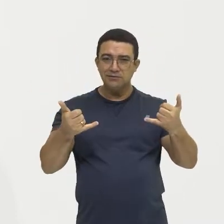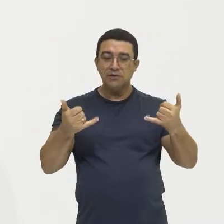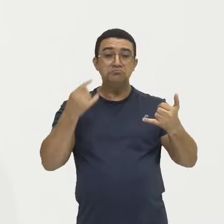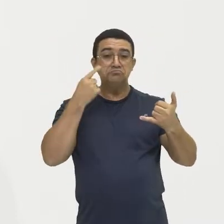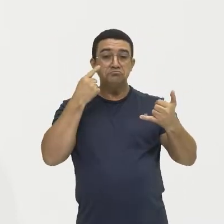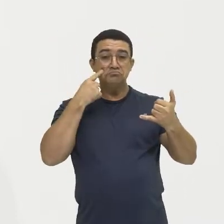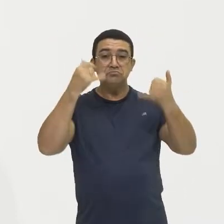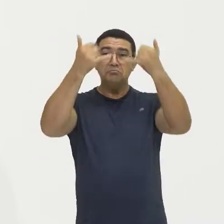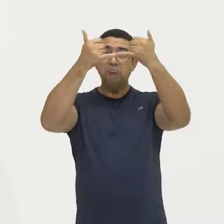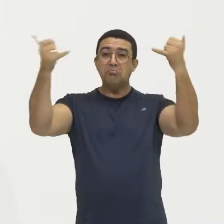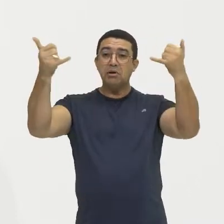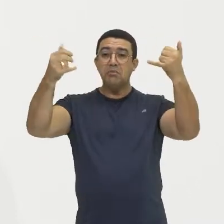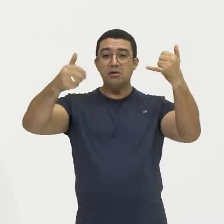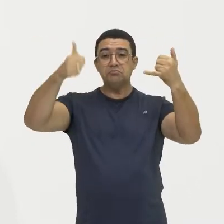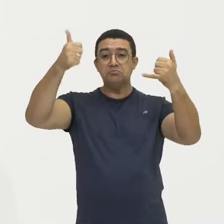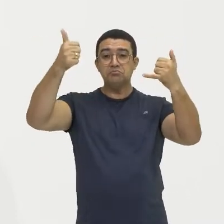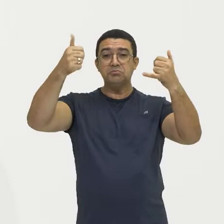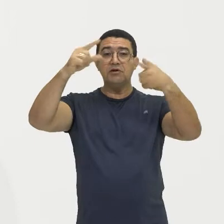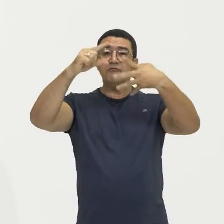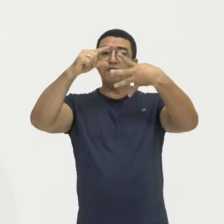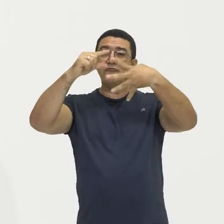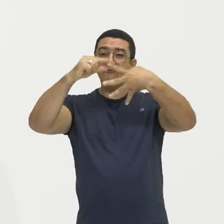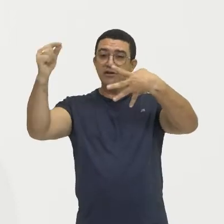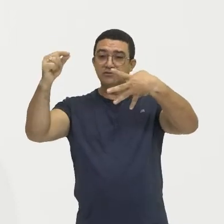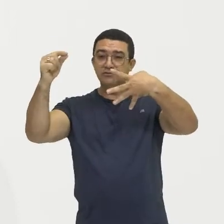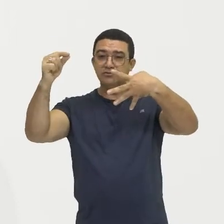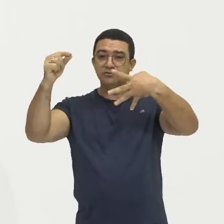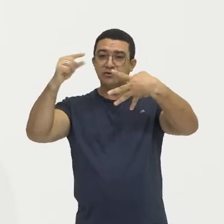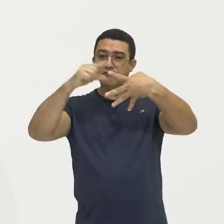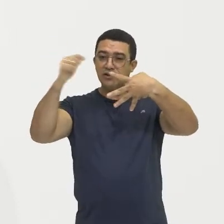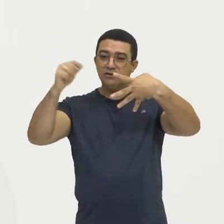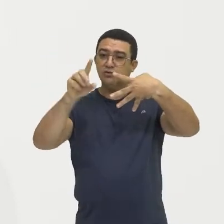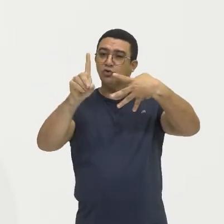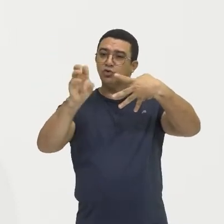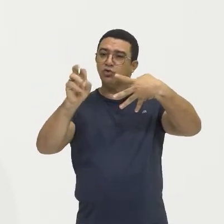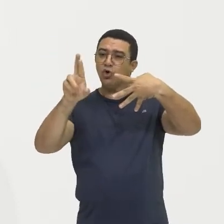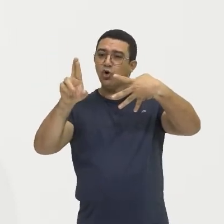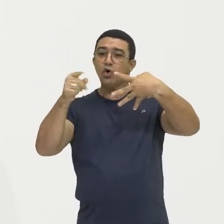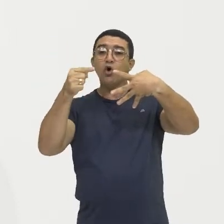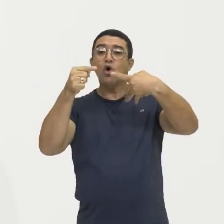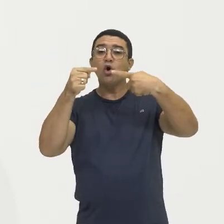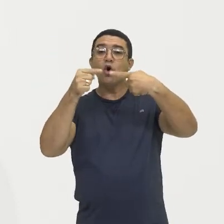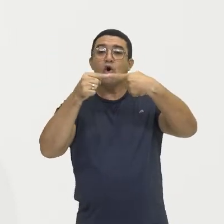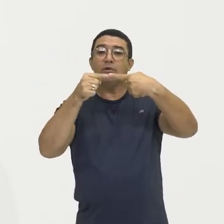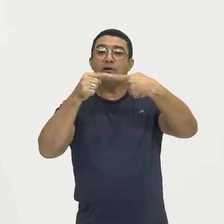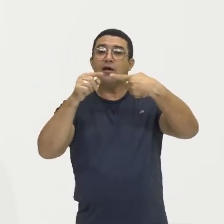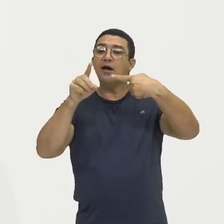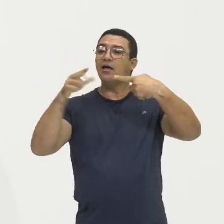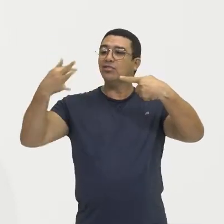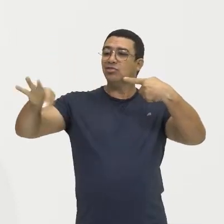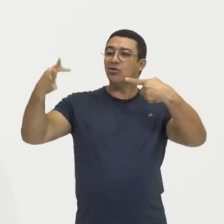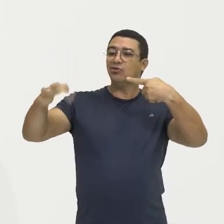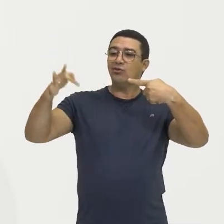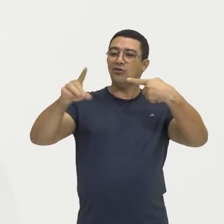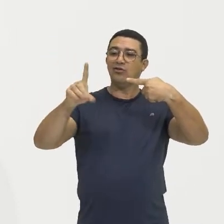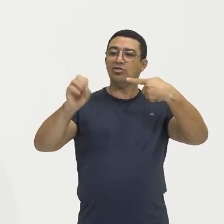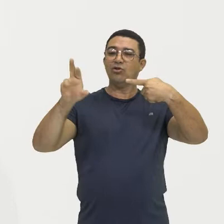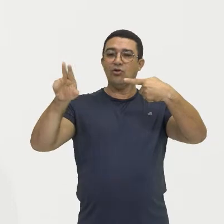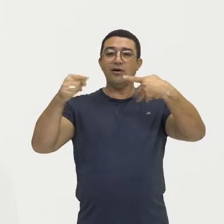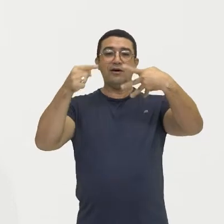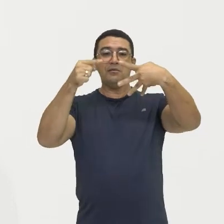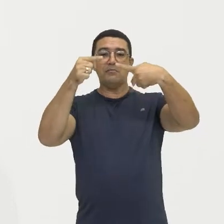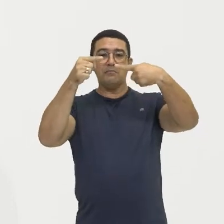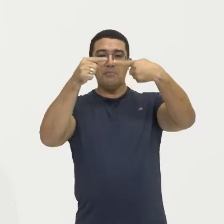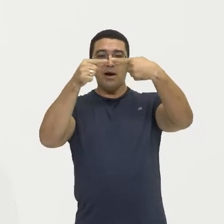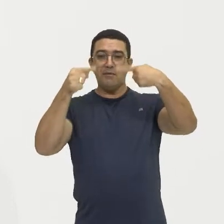Fingidor rima com dor. Então, aqui nós temos rimas perfeitas. Por quê? Porque o som é exatamente